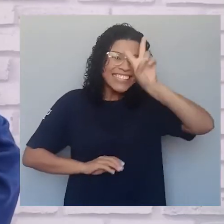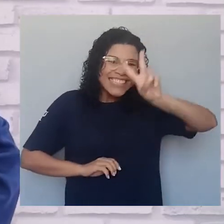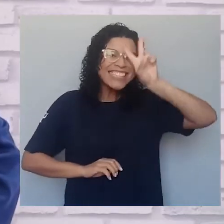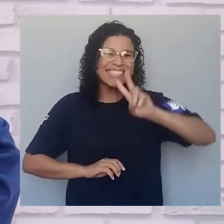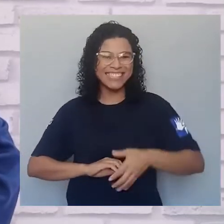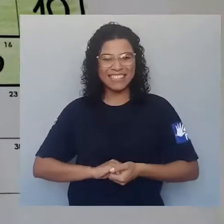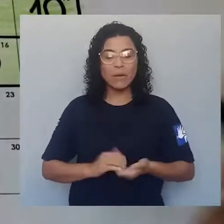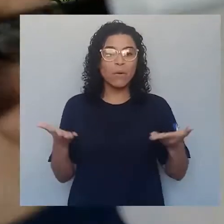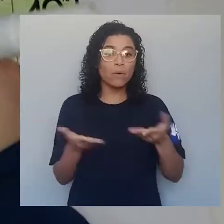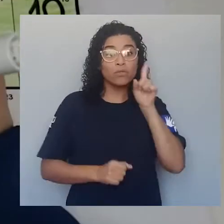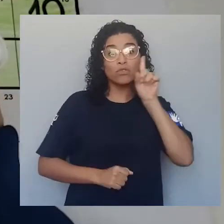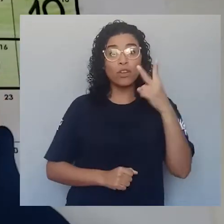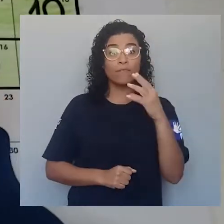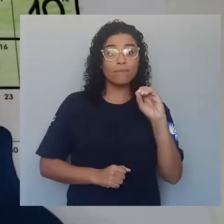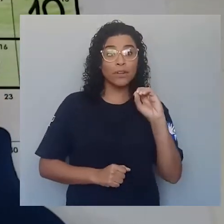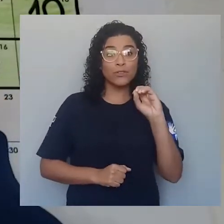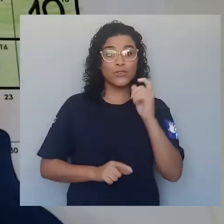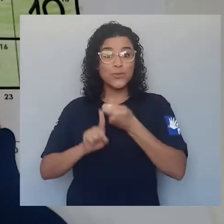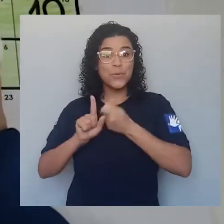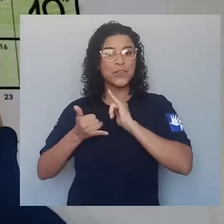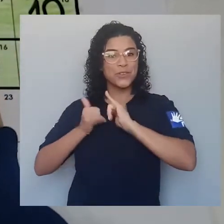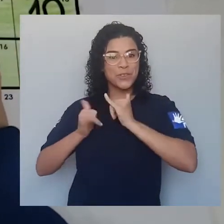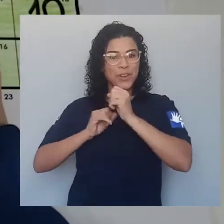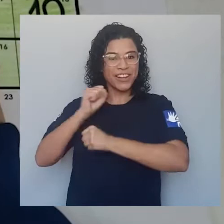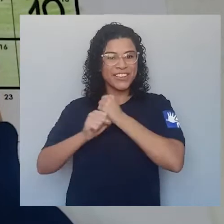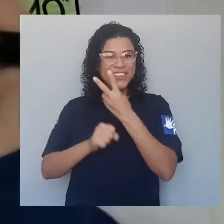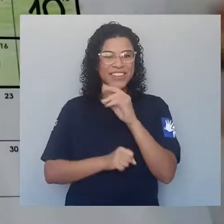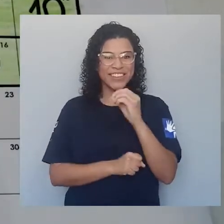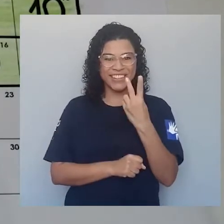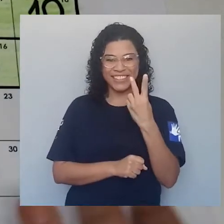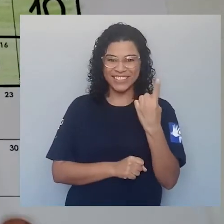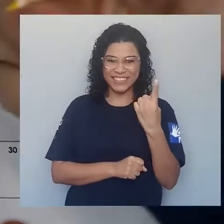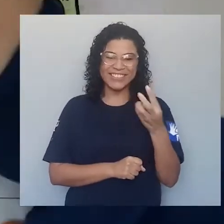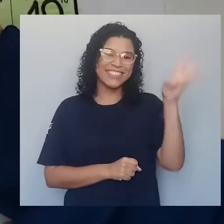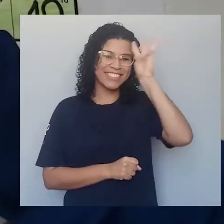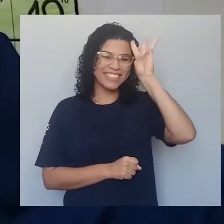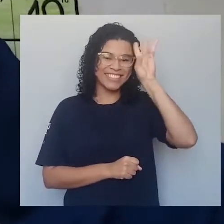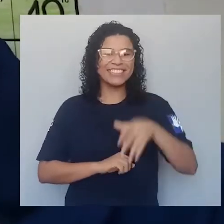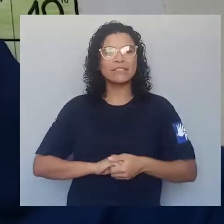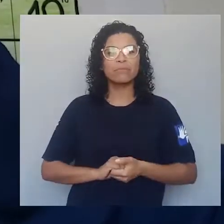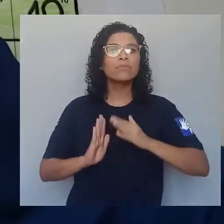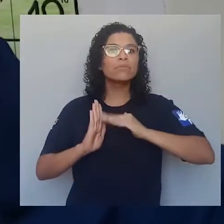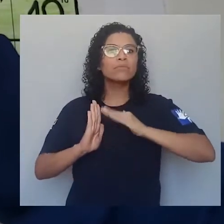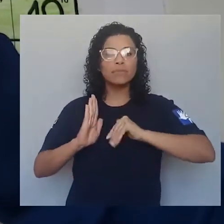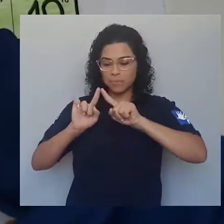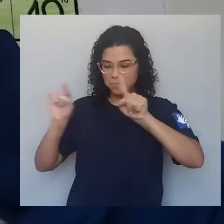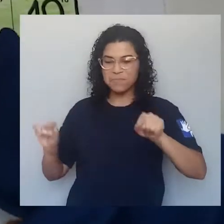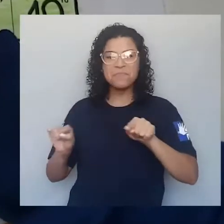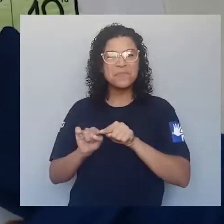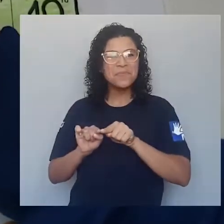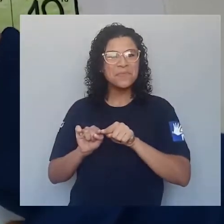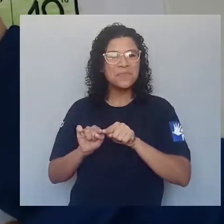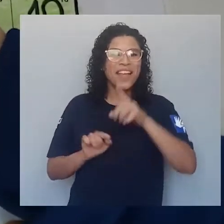vocês lembraram? Hoje é dia 20 de julho de 2021, terça-feira. Vou pintar